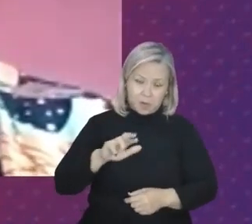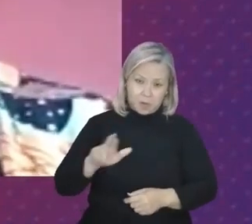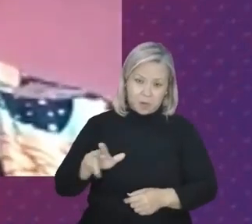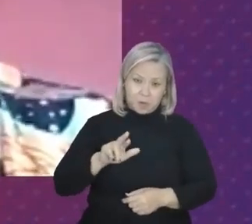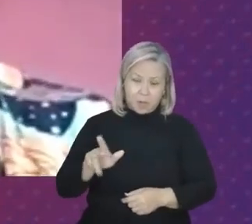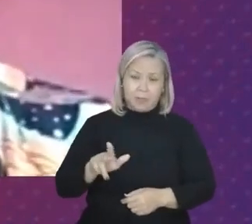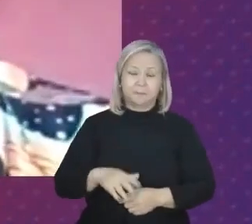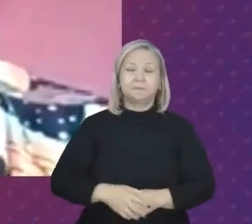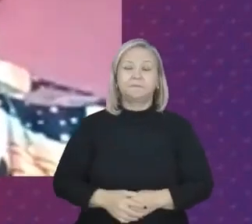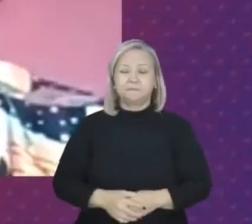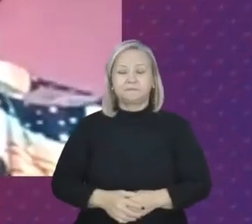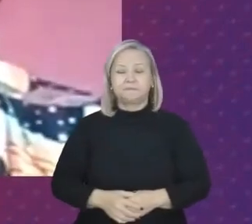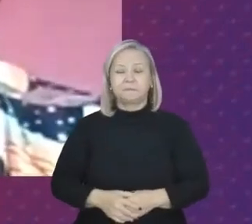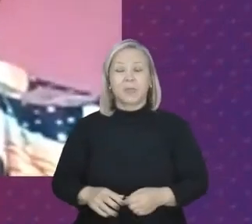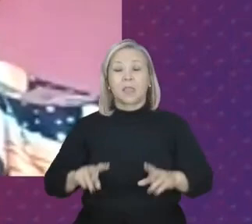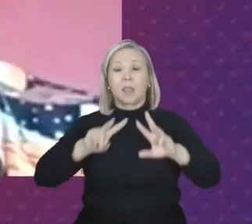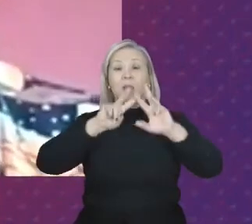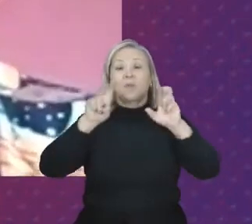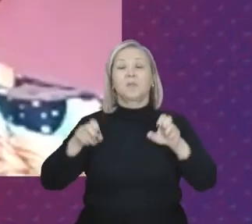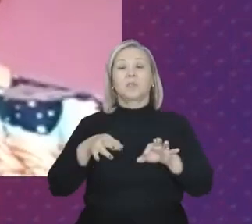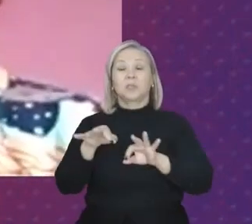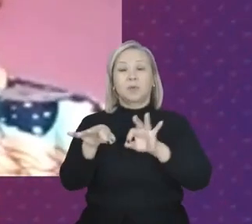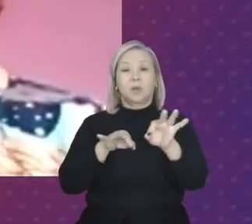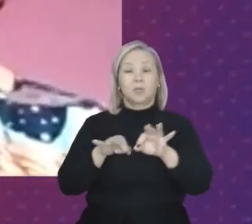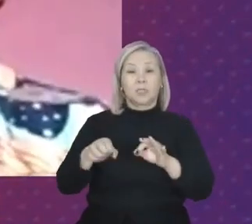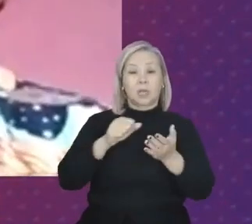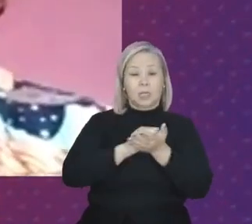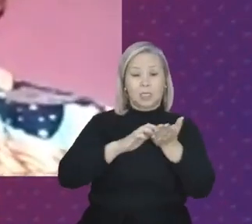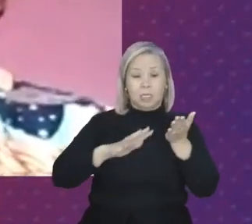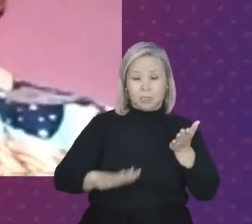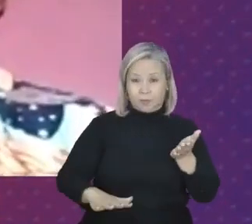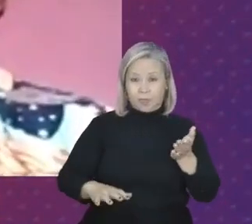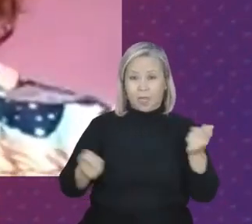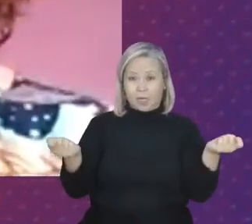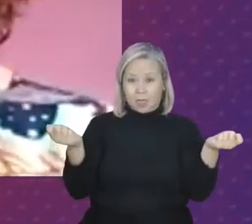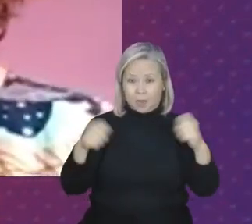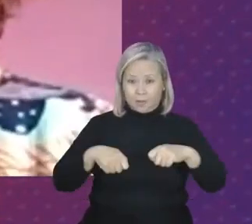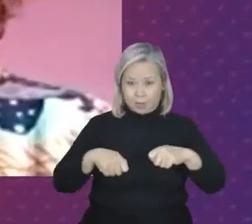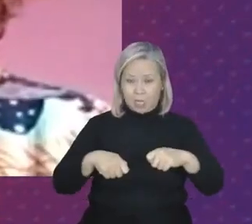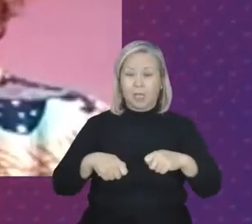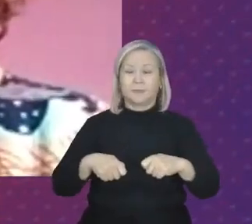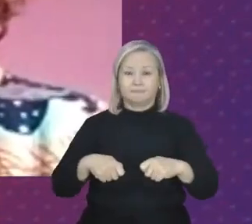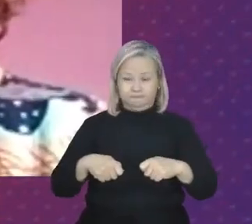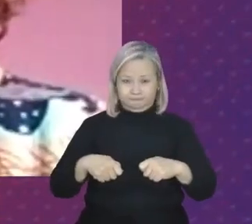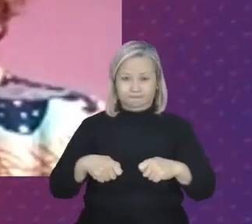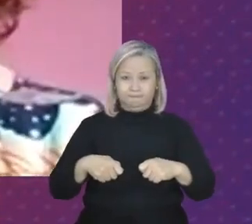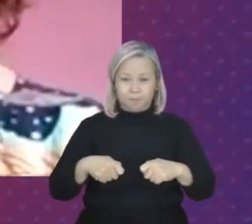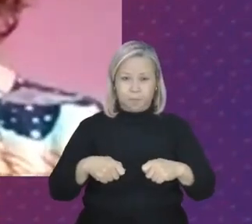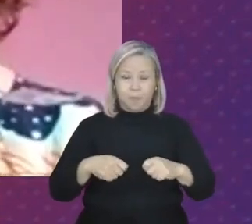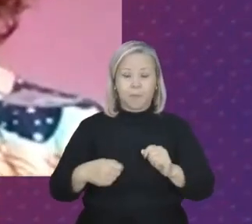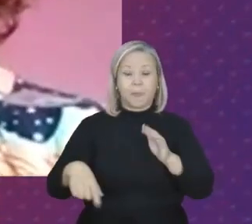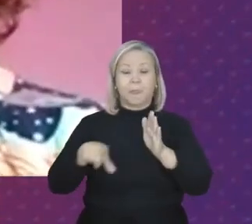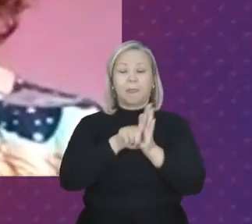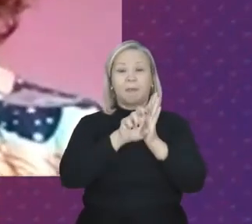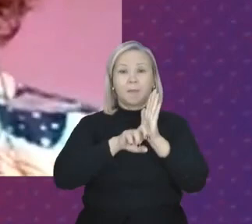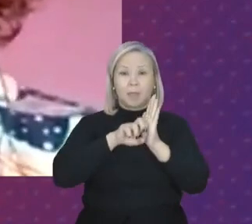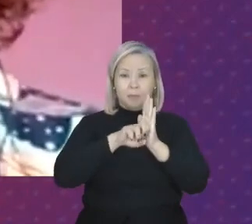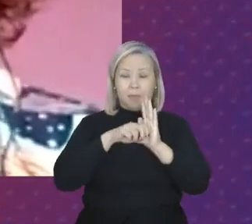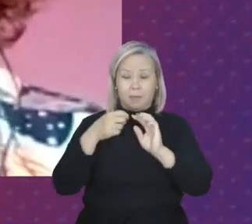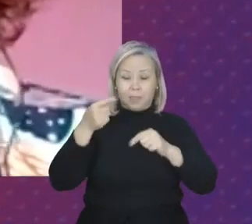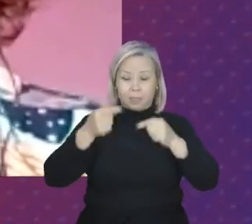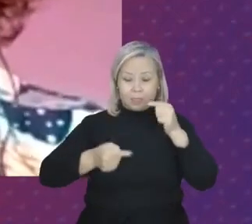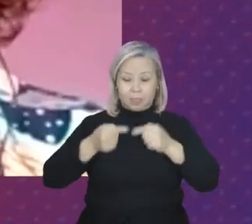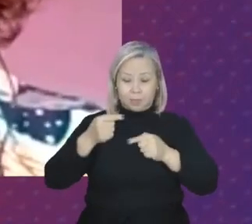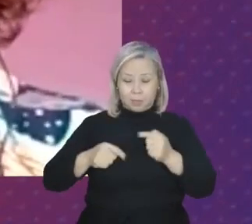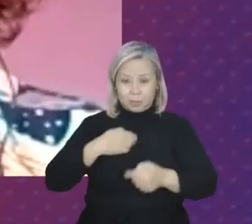que vão ordenar essa atividade, a eficácia, né, da Lei Maria da Penha e das políticas